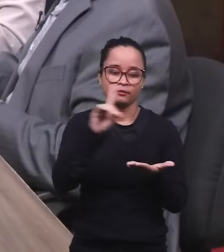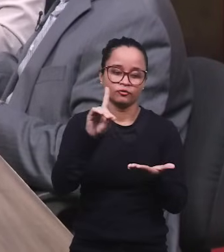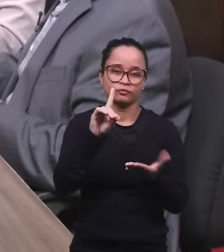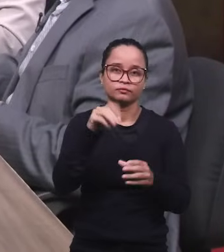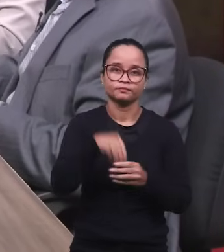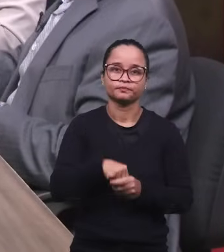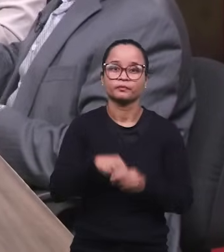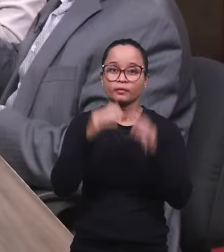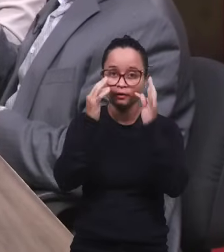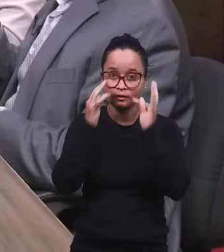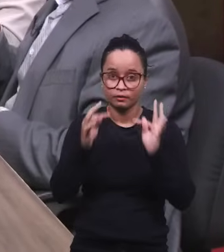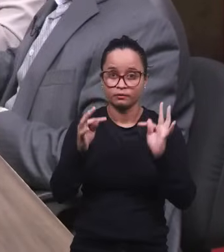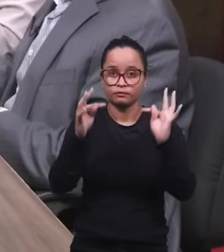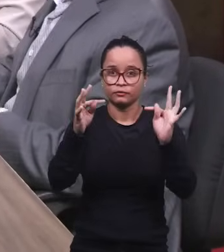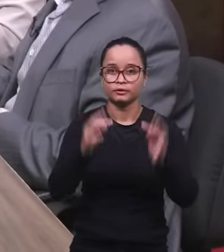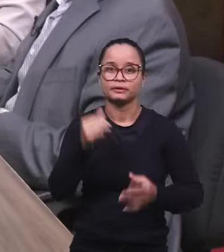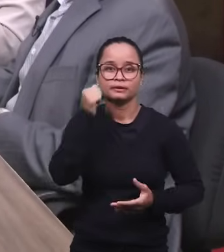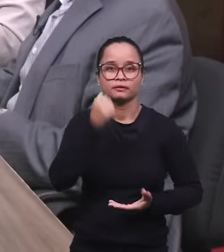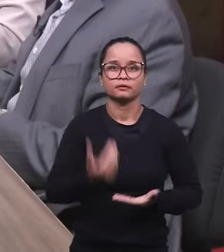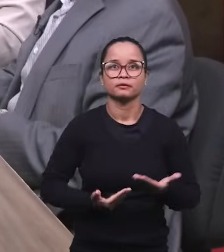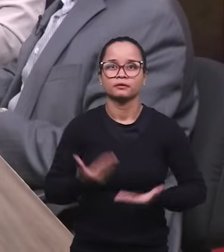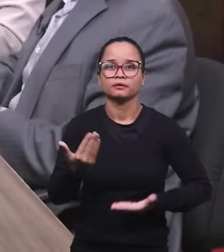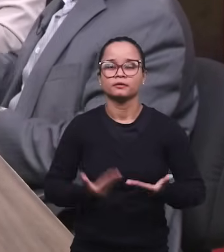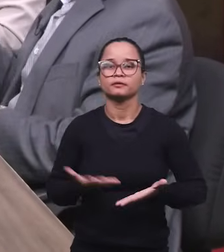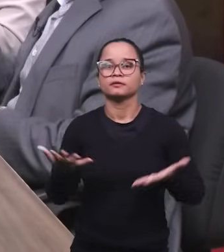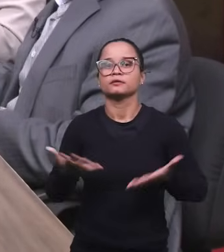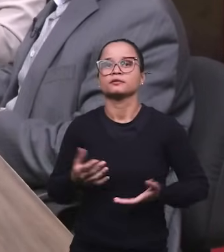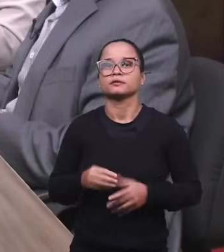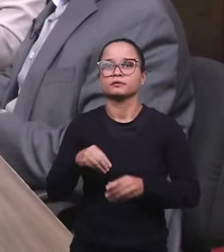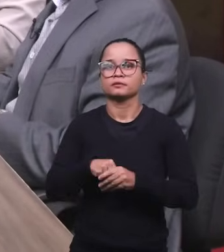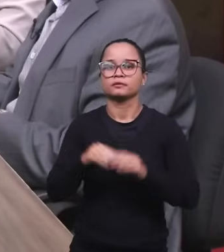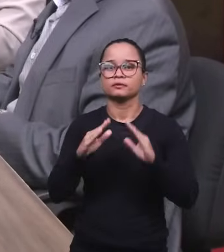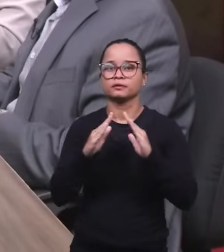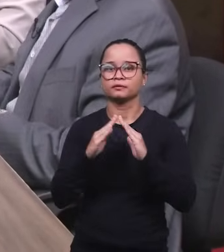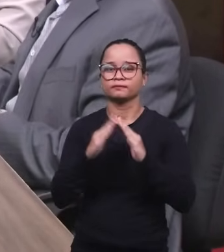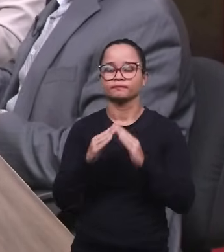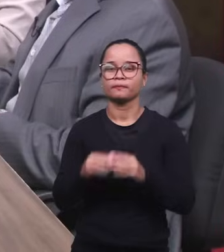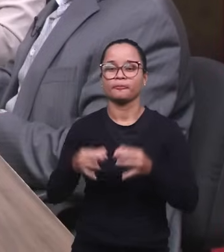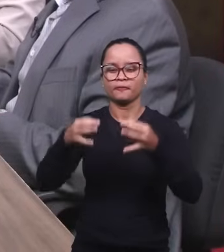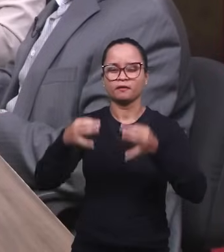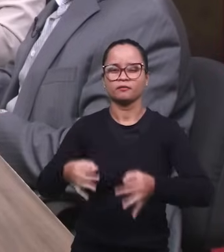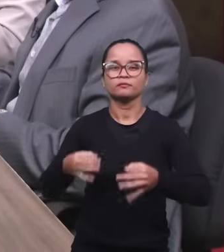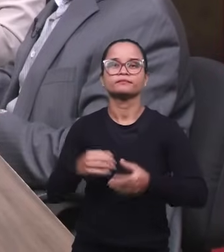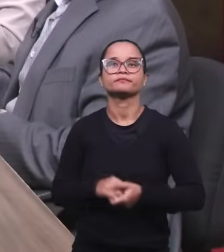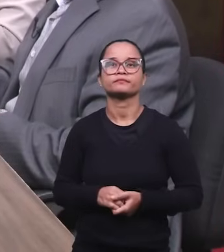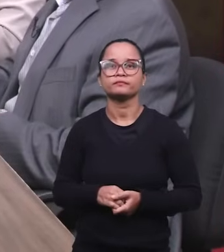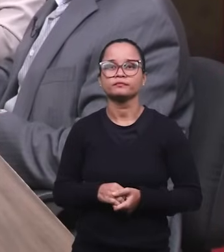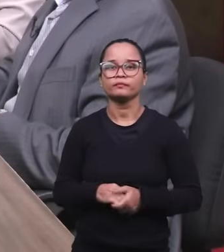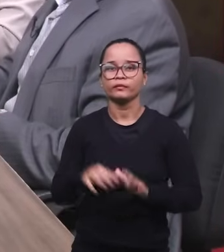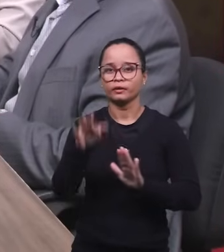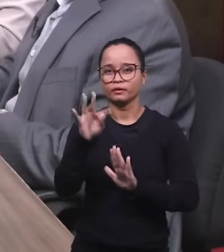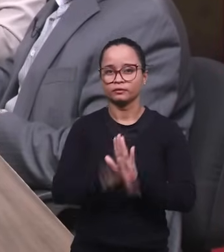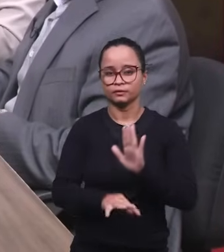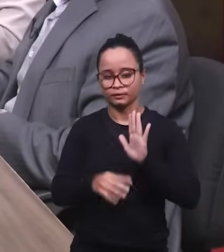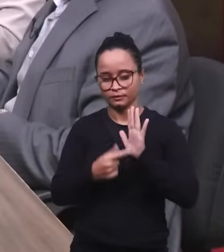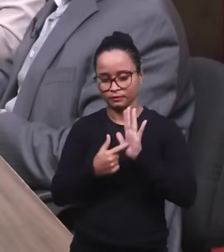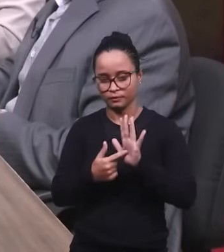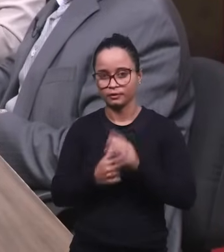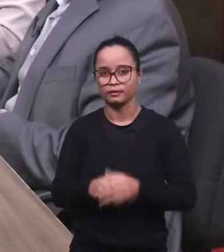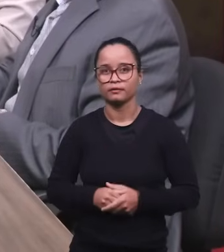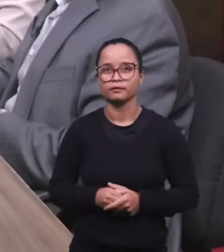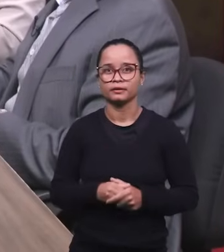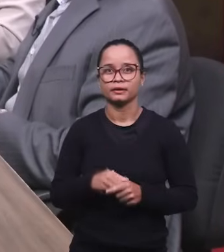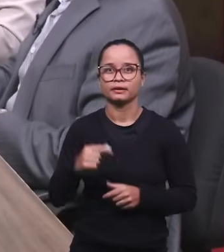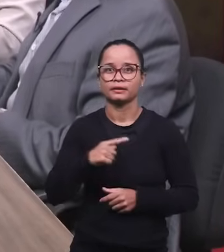registrado na palavra. E o testemunho da irmã que está agora orando pelo seu lar, tenha certeza, há um texto que diz